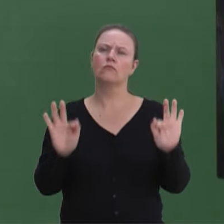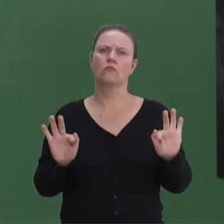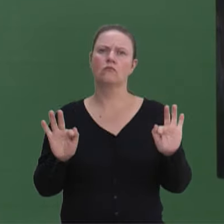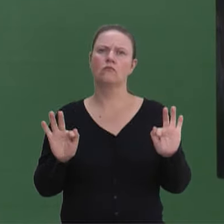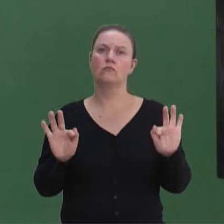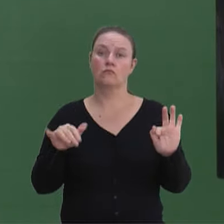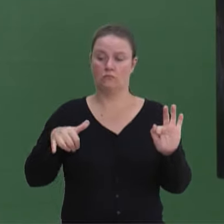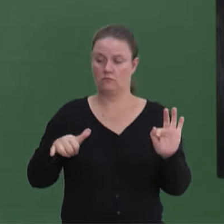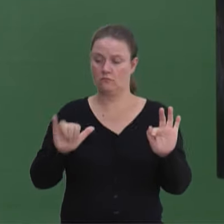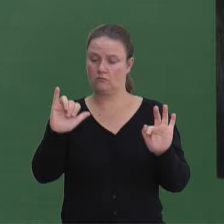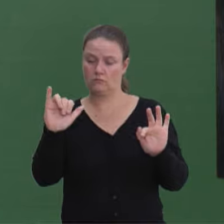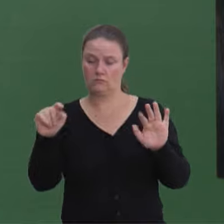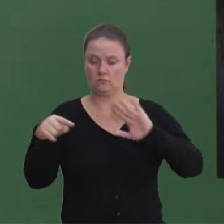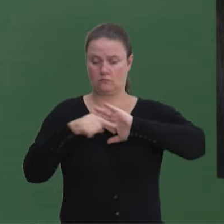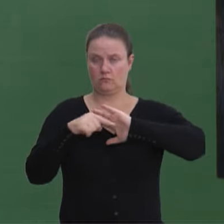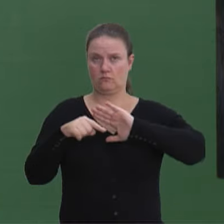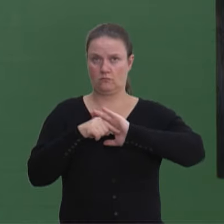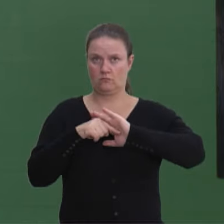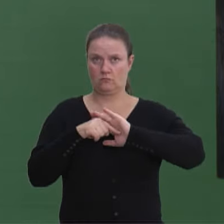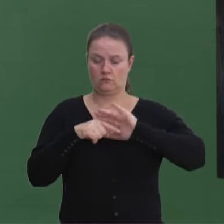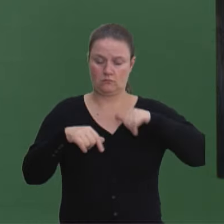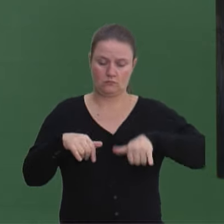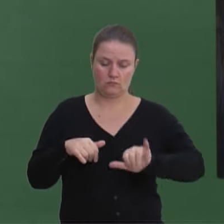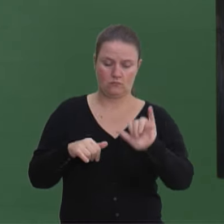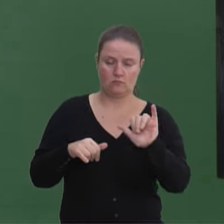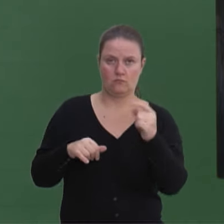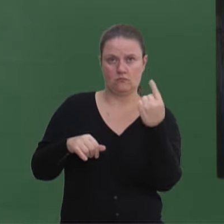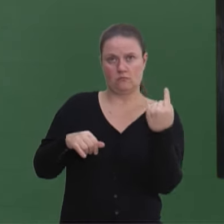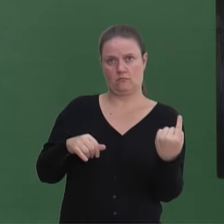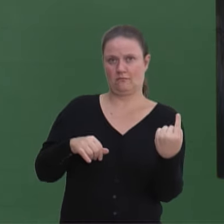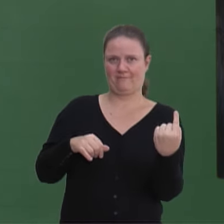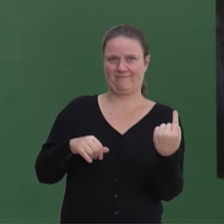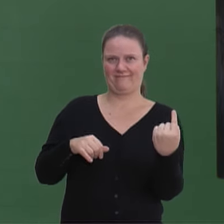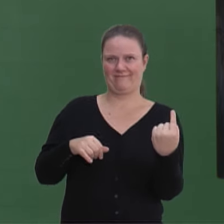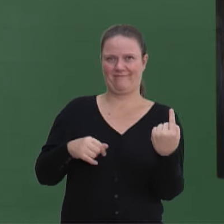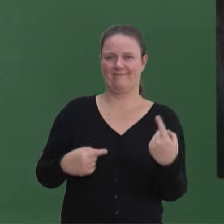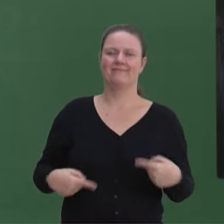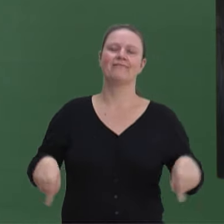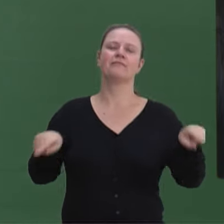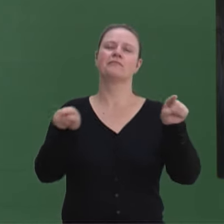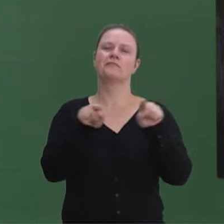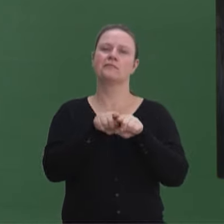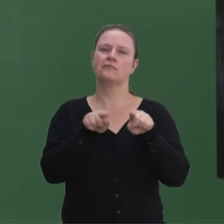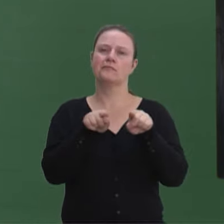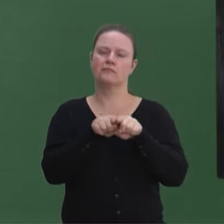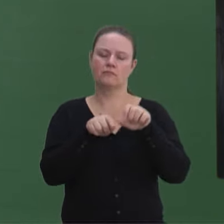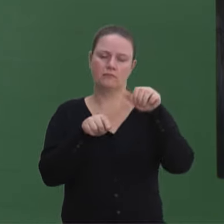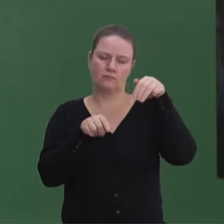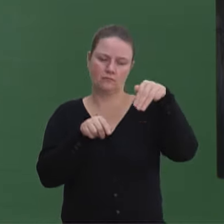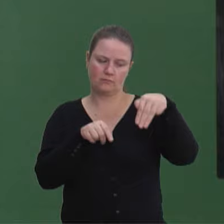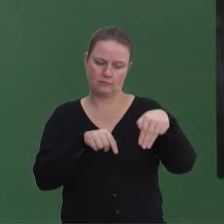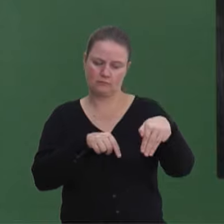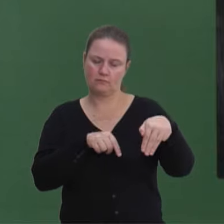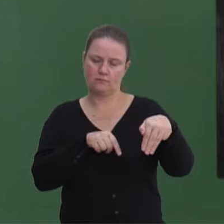y menos y1 vai ser igual a m